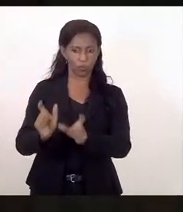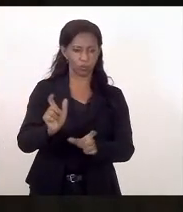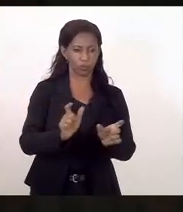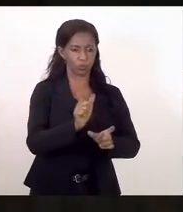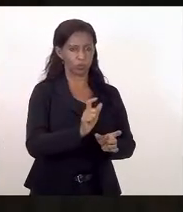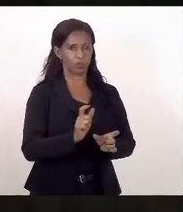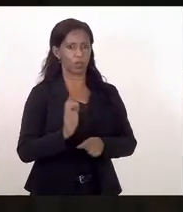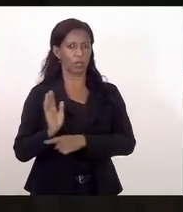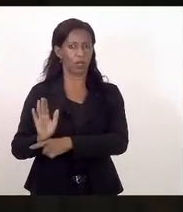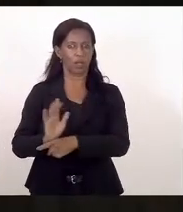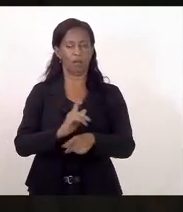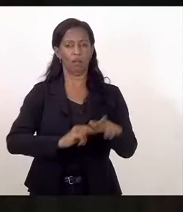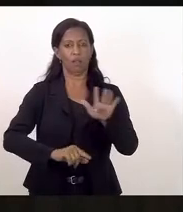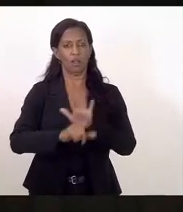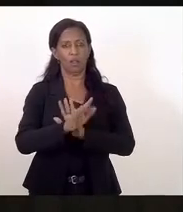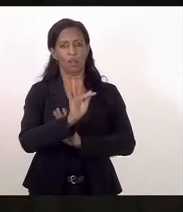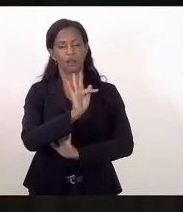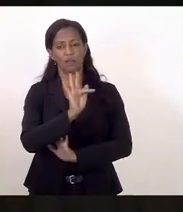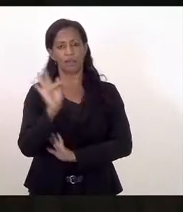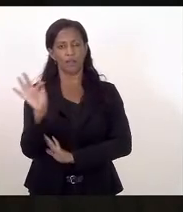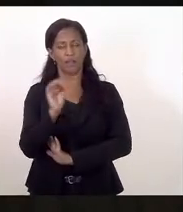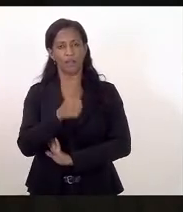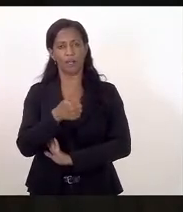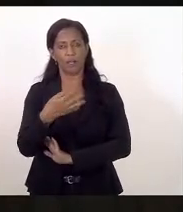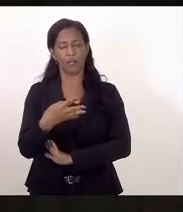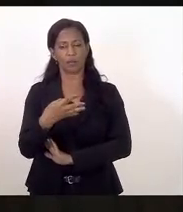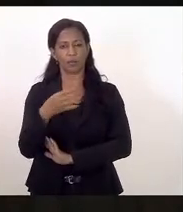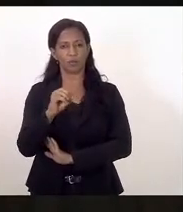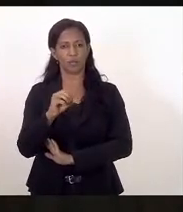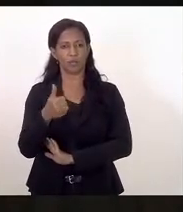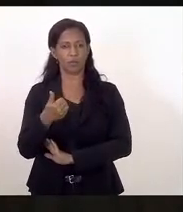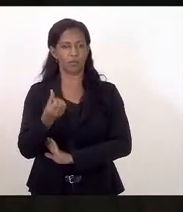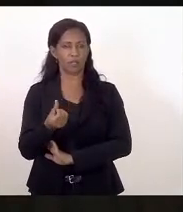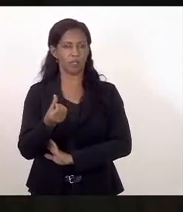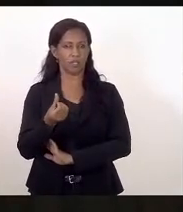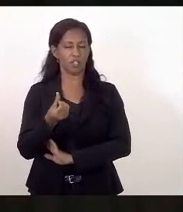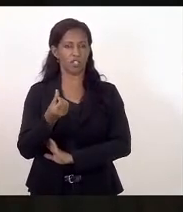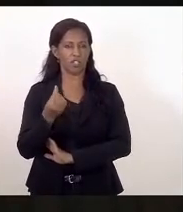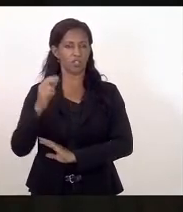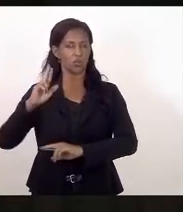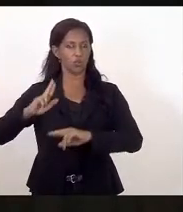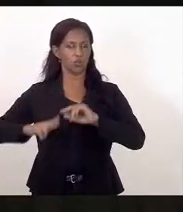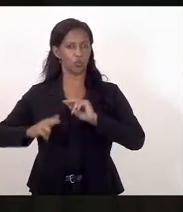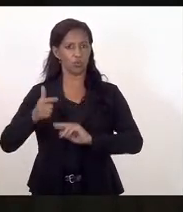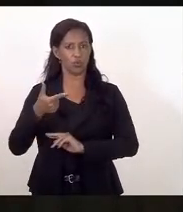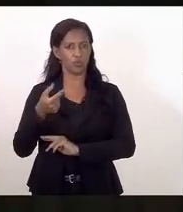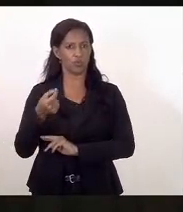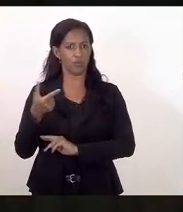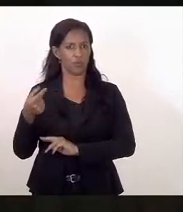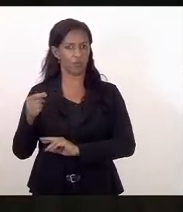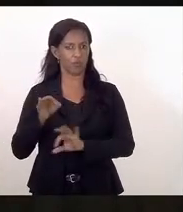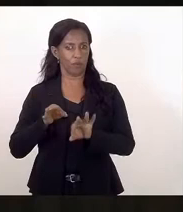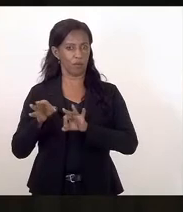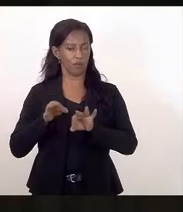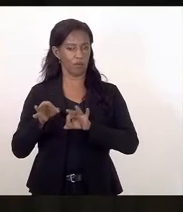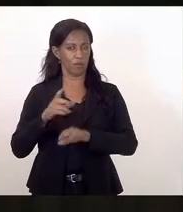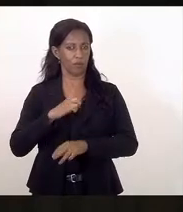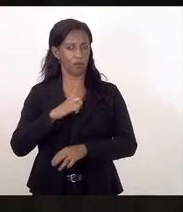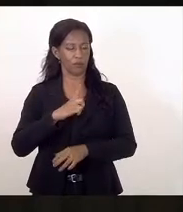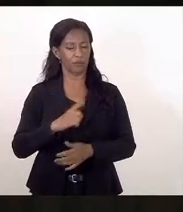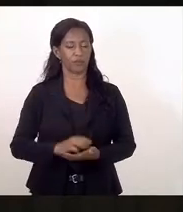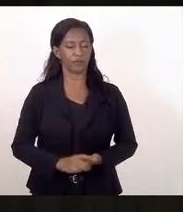consonância com a Lei Federal nº 14.016, de 21 de junho de 2020, na forma que menciona